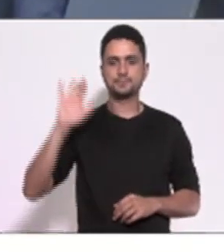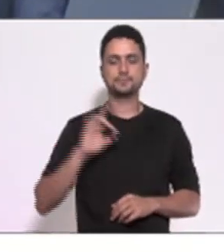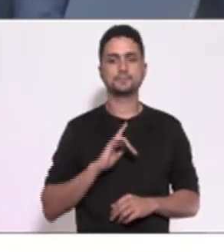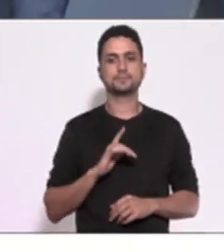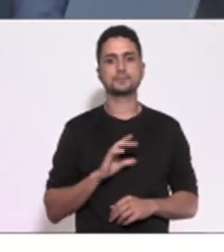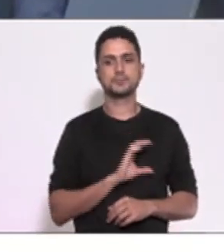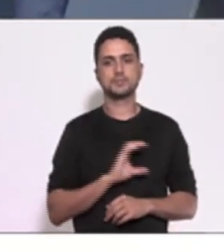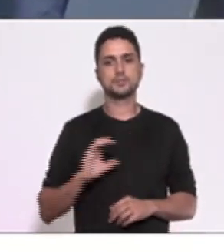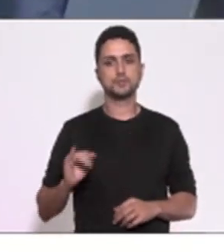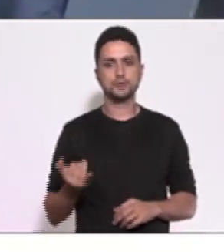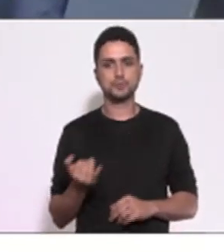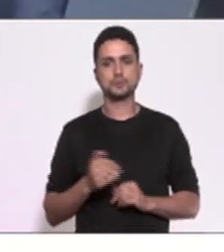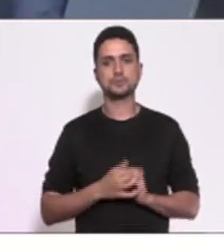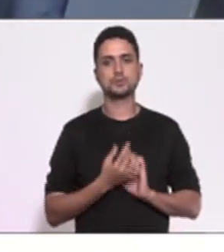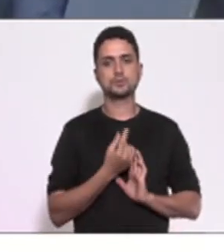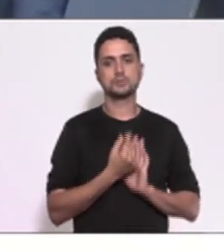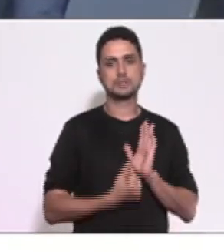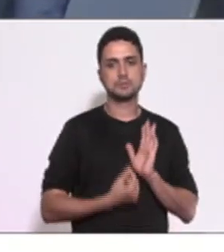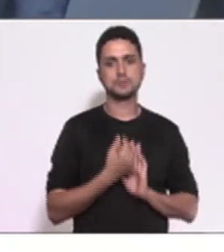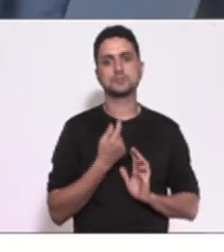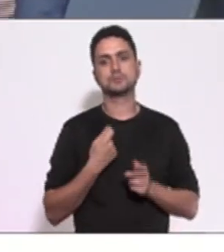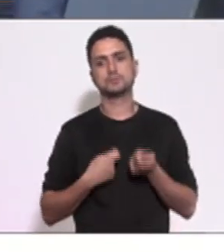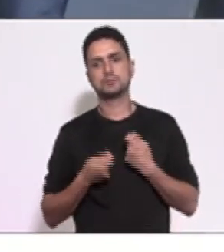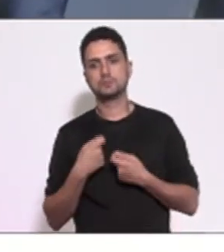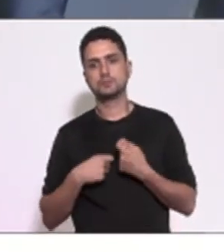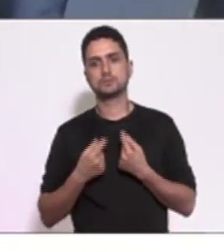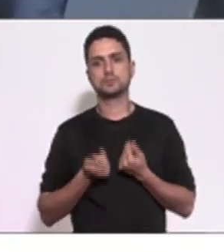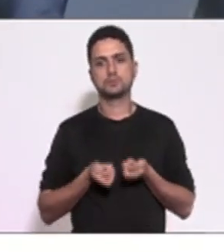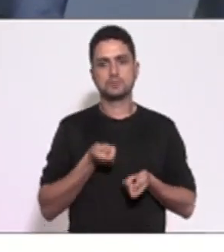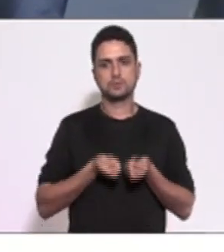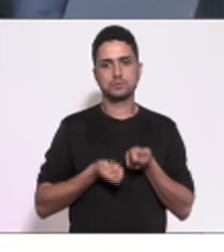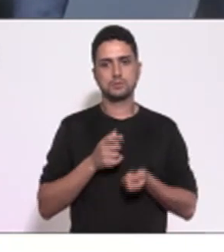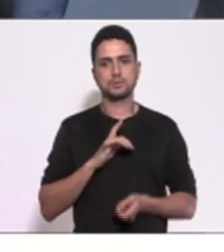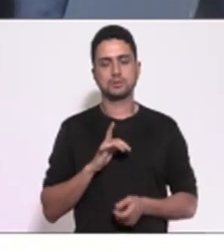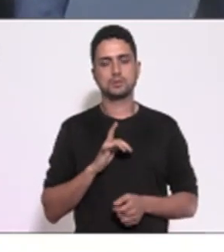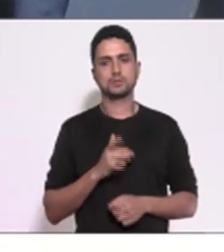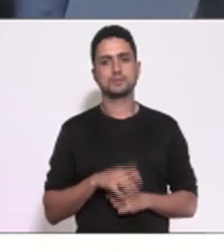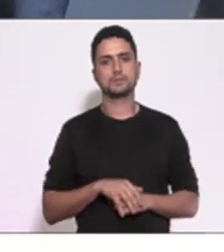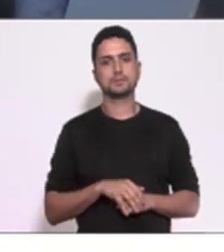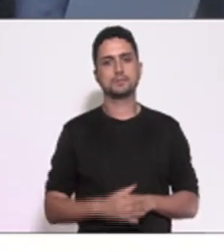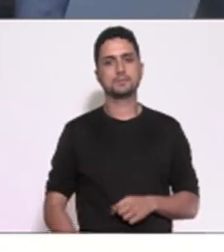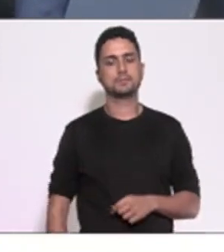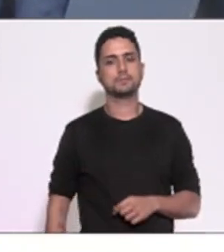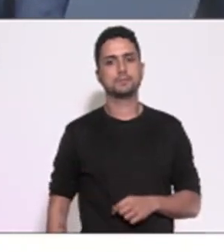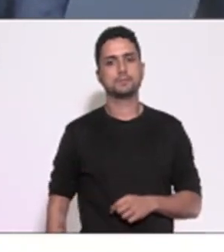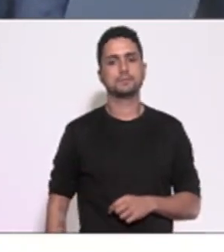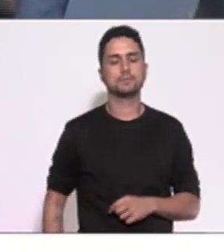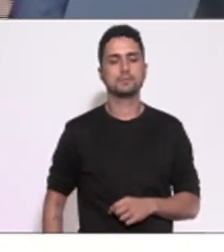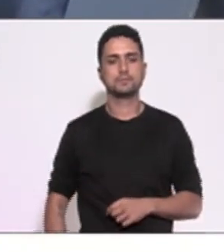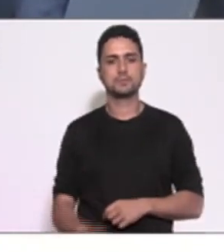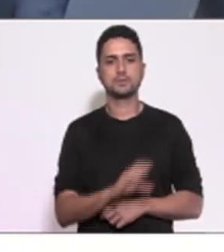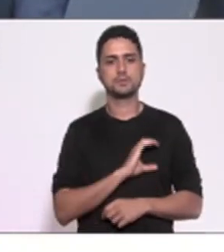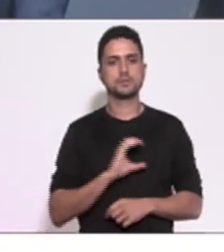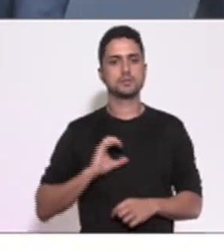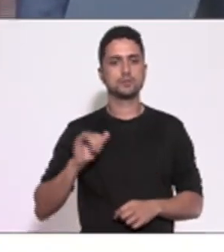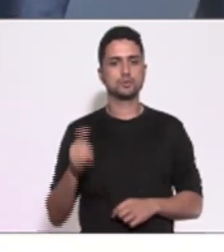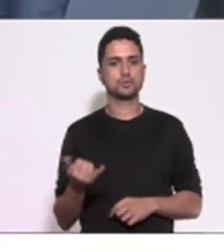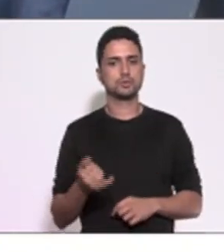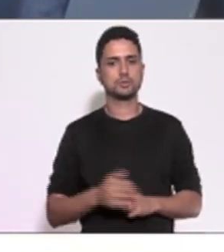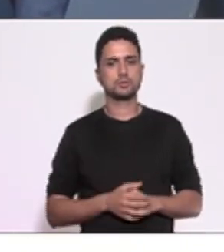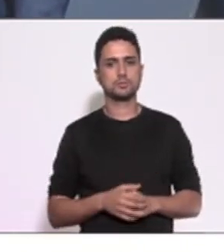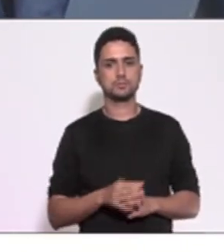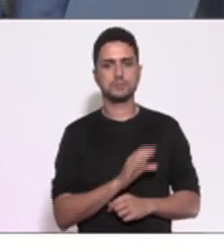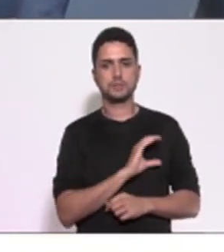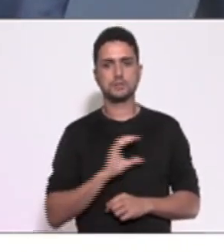com a emenda da CCJ. Orçamento, Finanças, Fiscalização Financeira e Controle favorável com a emenda da CCJ. Relatores, deputado